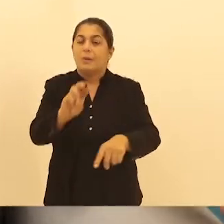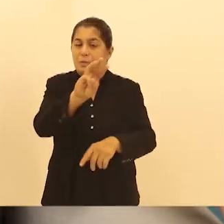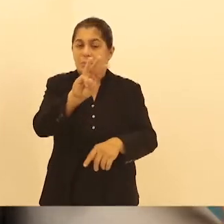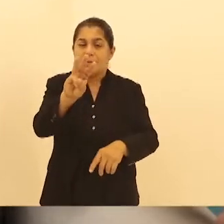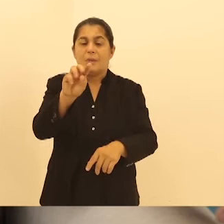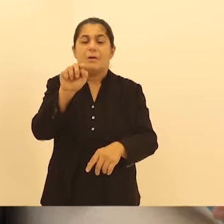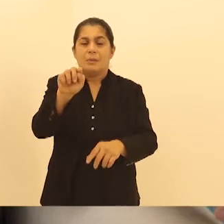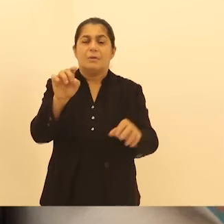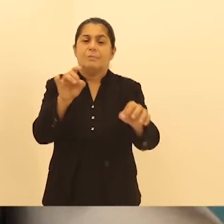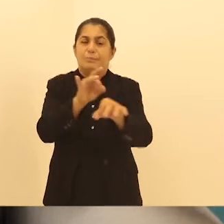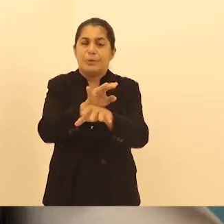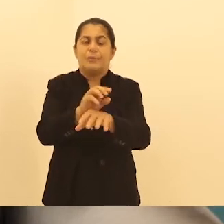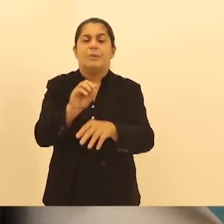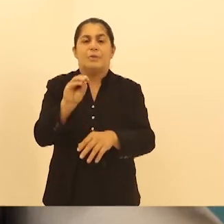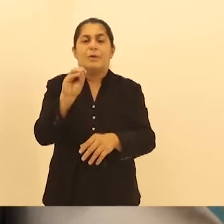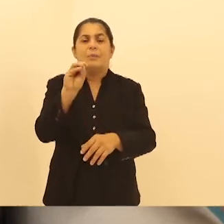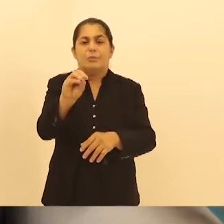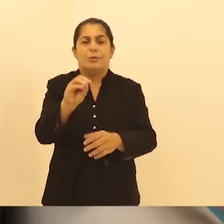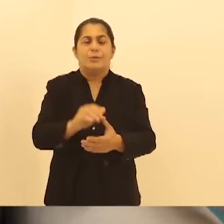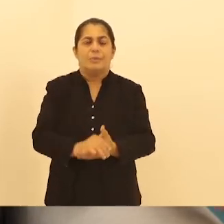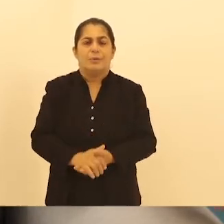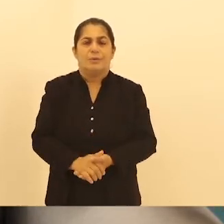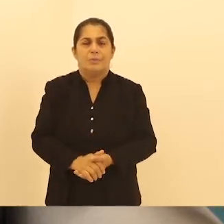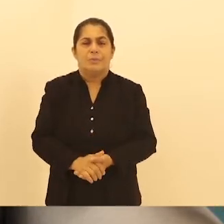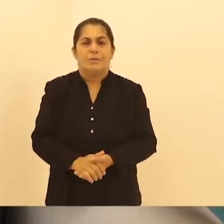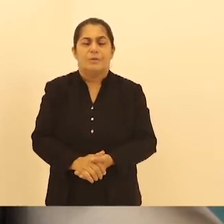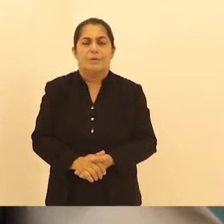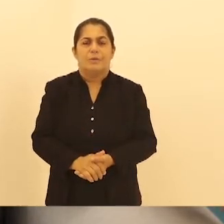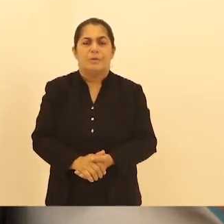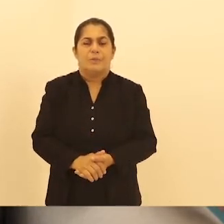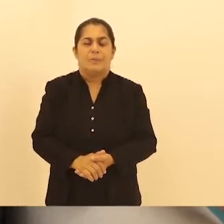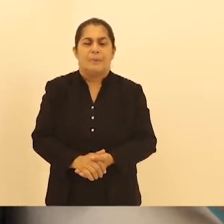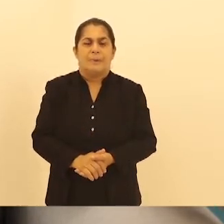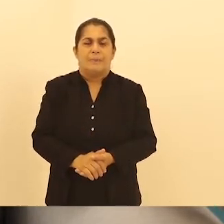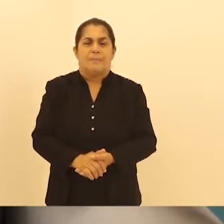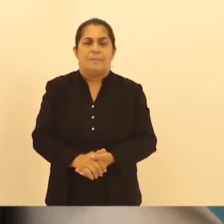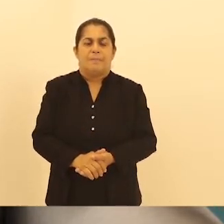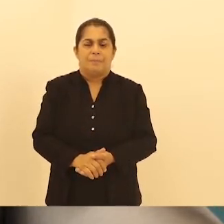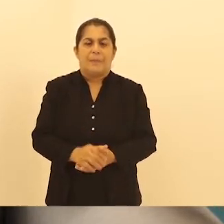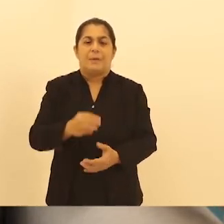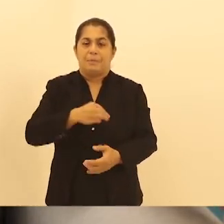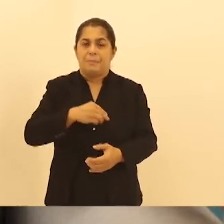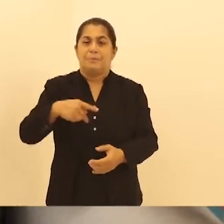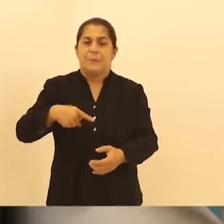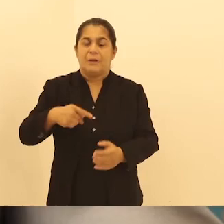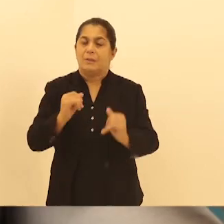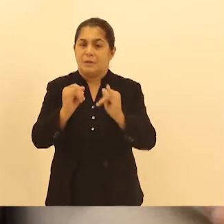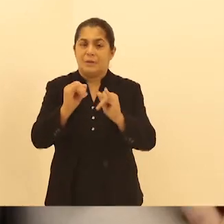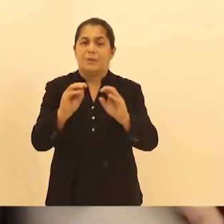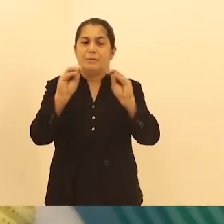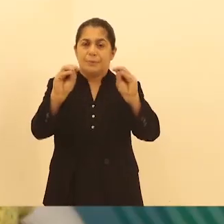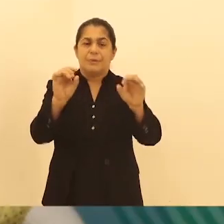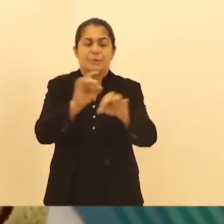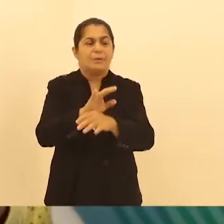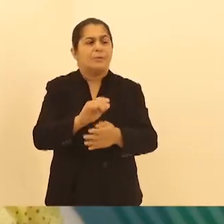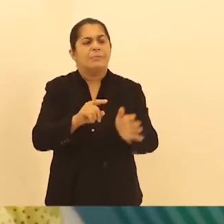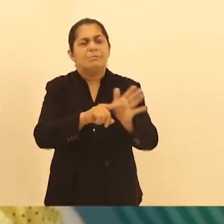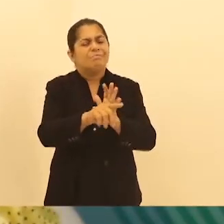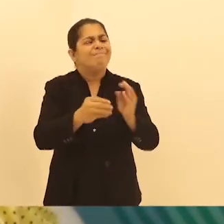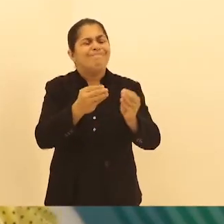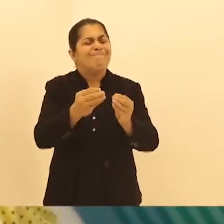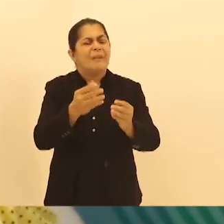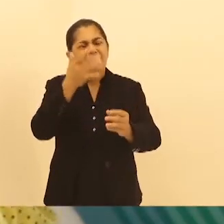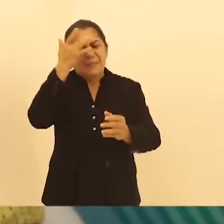cidadãos no sítio eletrônico do ministério público na internet e quais têm sido